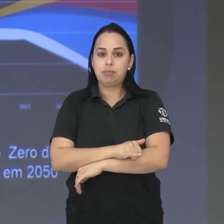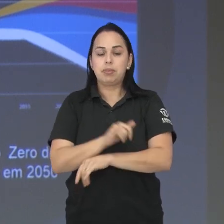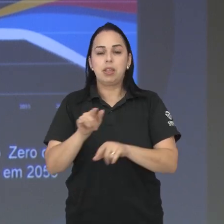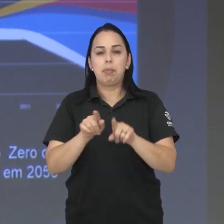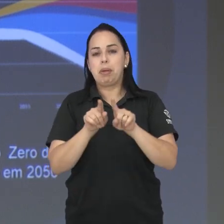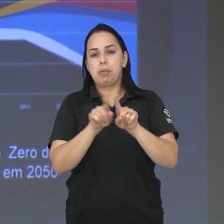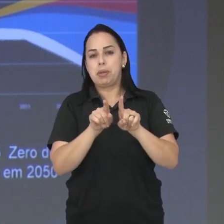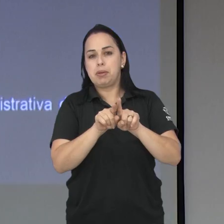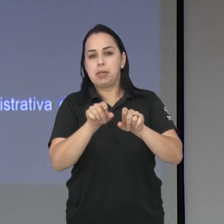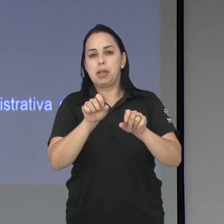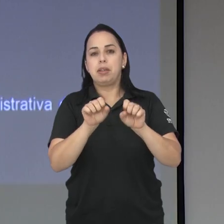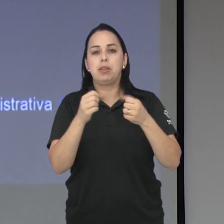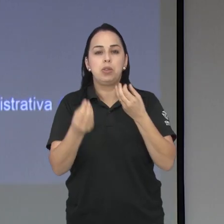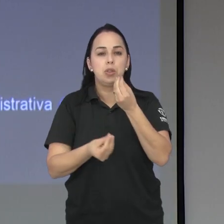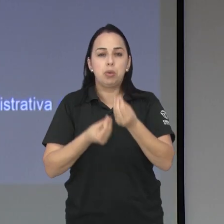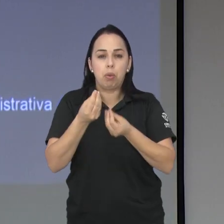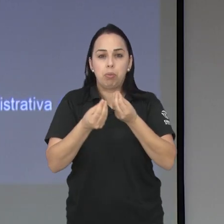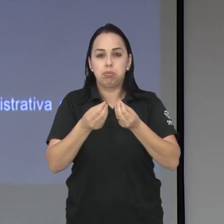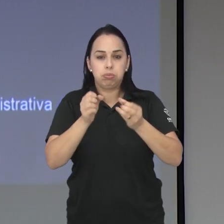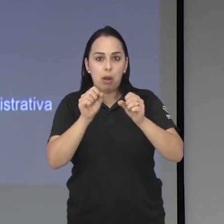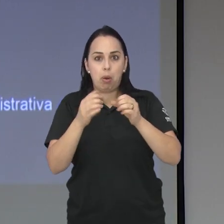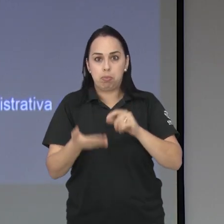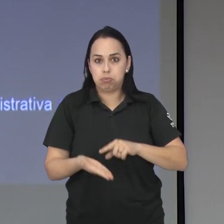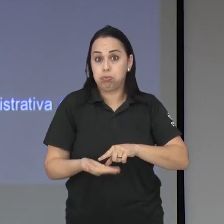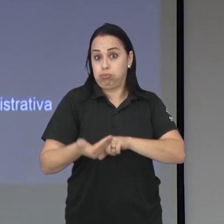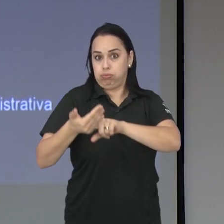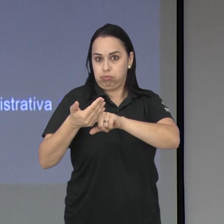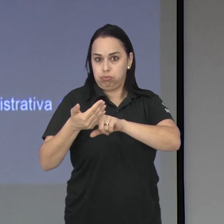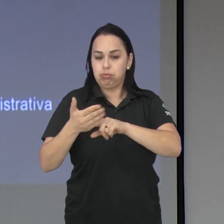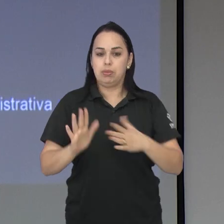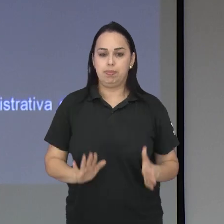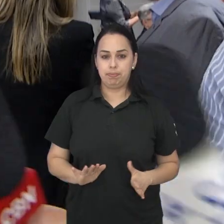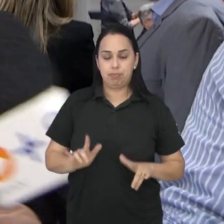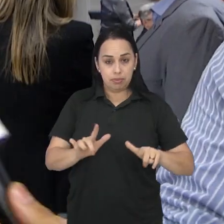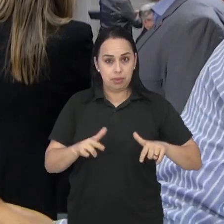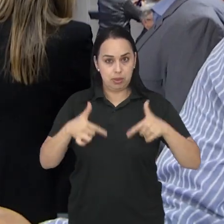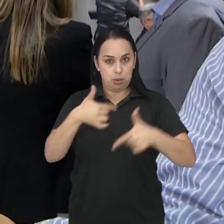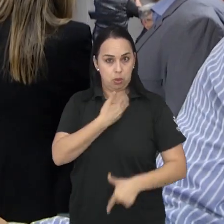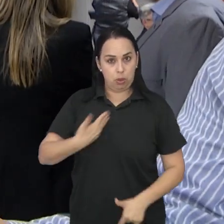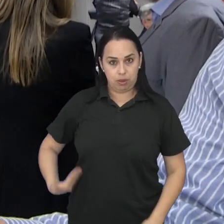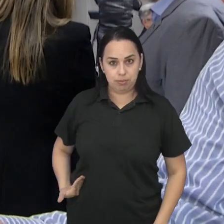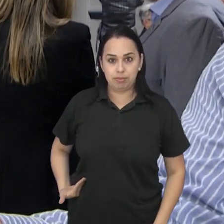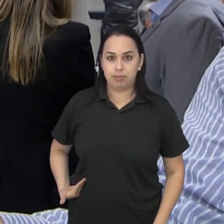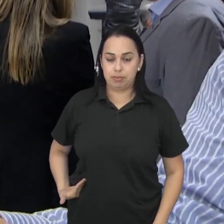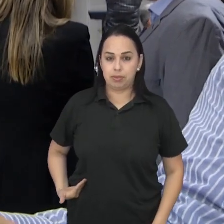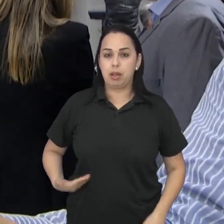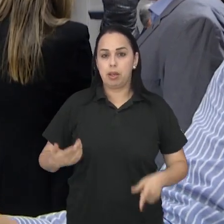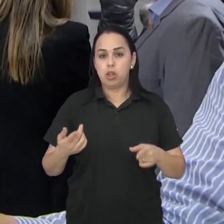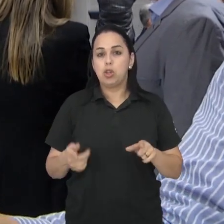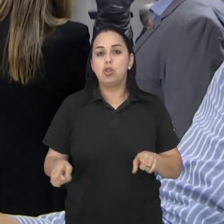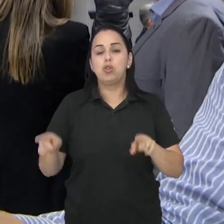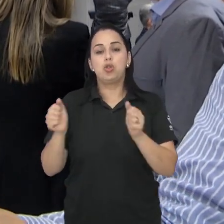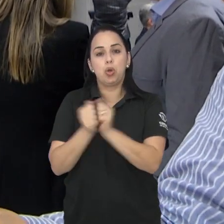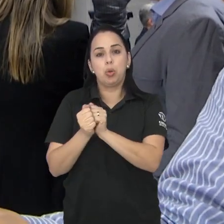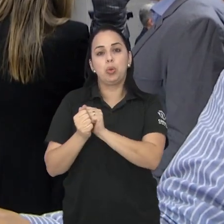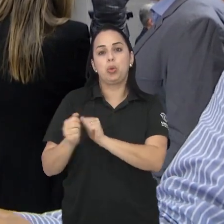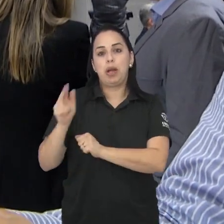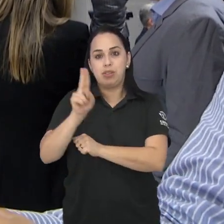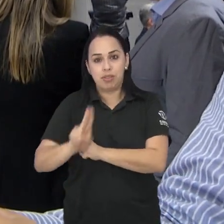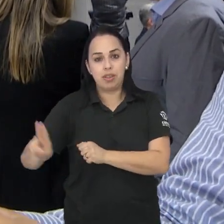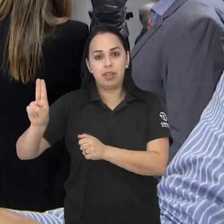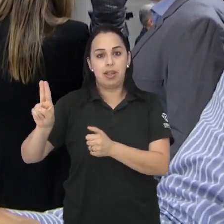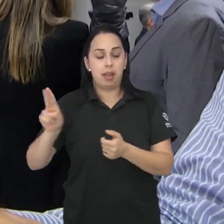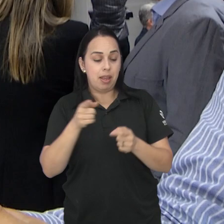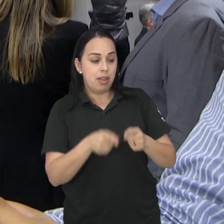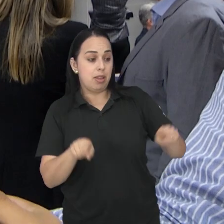de baixo carbono, sistemas autônomos e manufatura avançada. São iniciativas como essa do governo, ao lado da academia